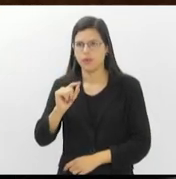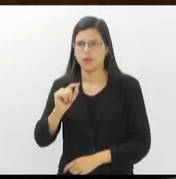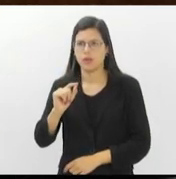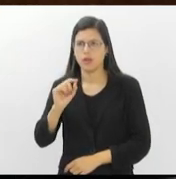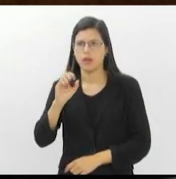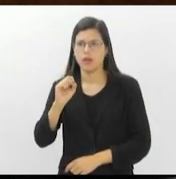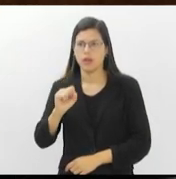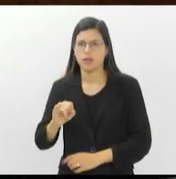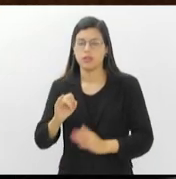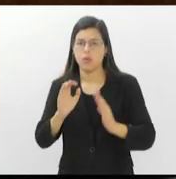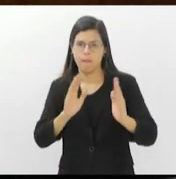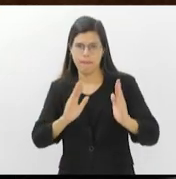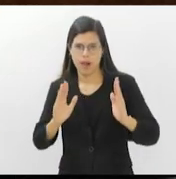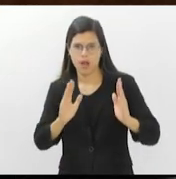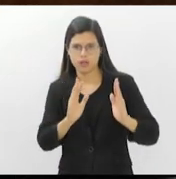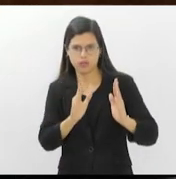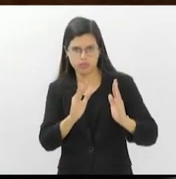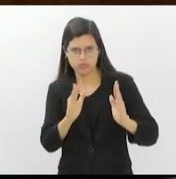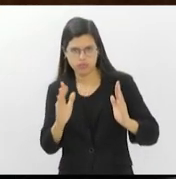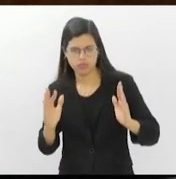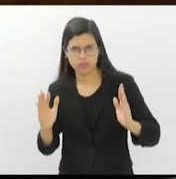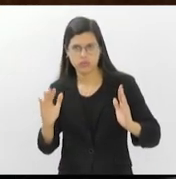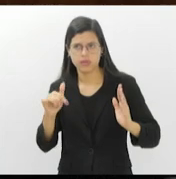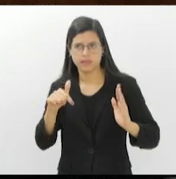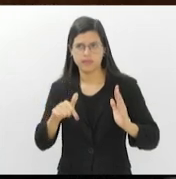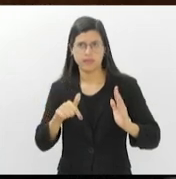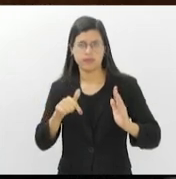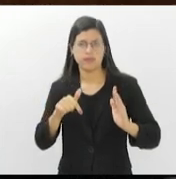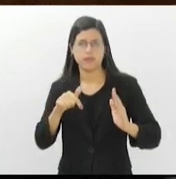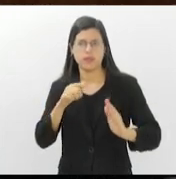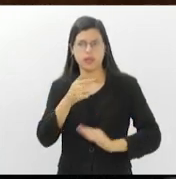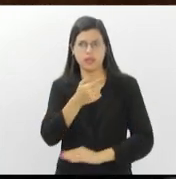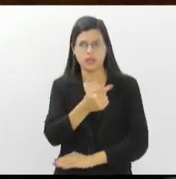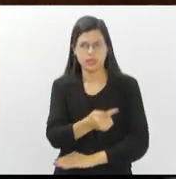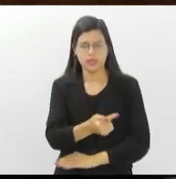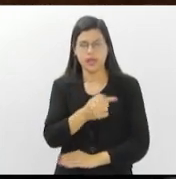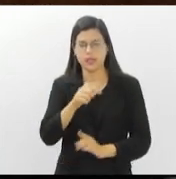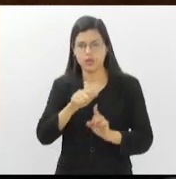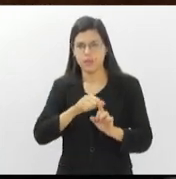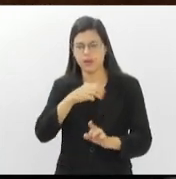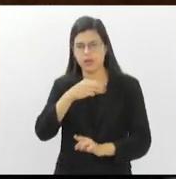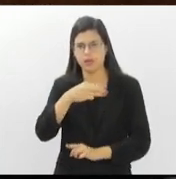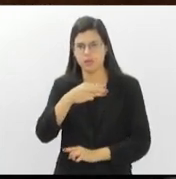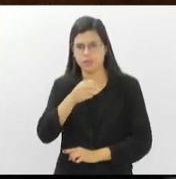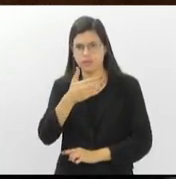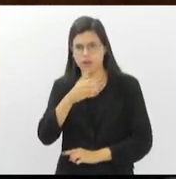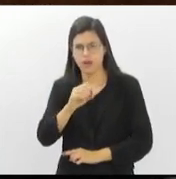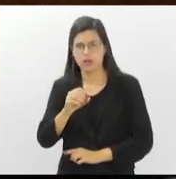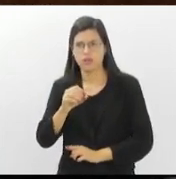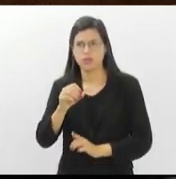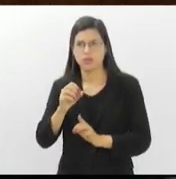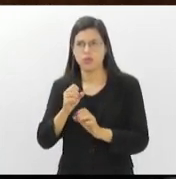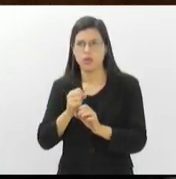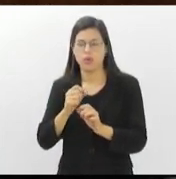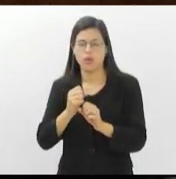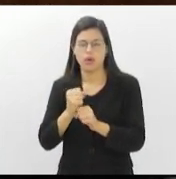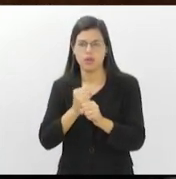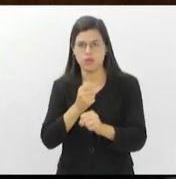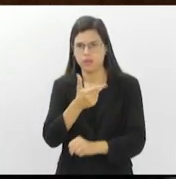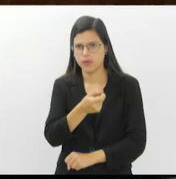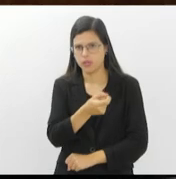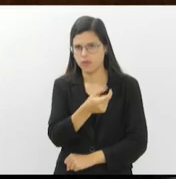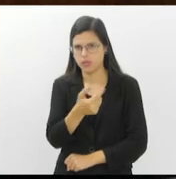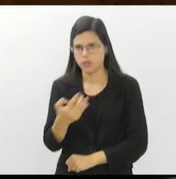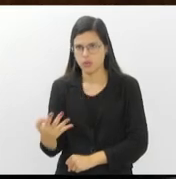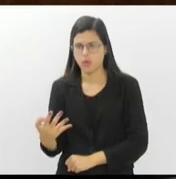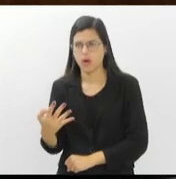prazo decadencial, pois a impetração da data de 7 de março de 24 é o ato coator,